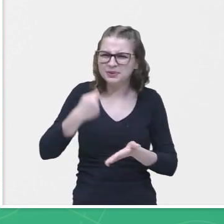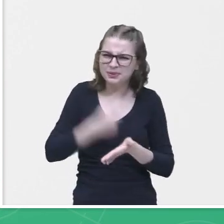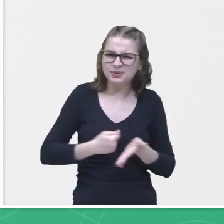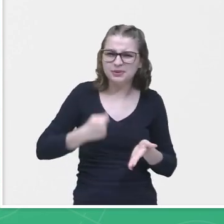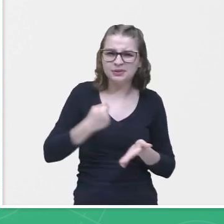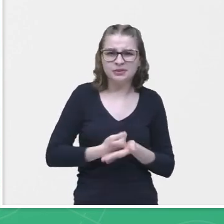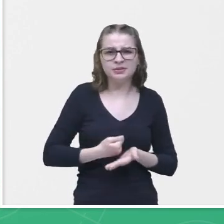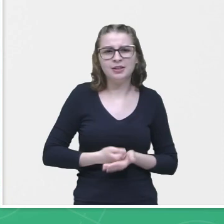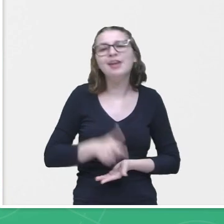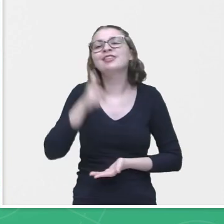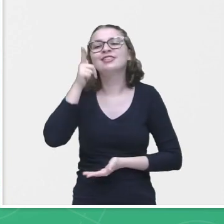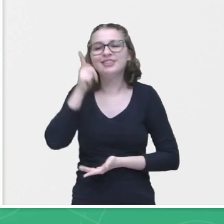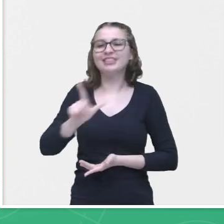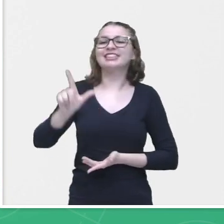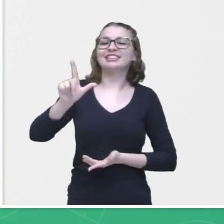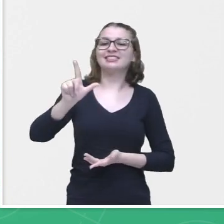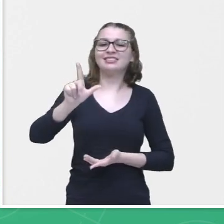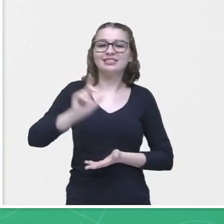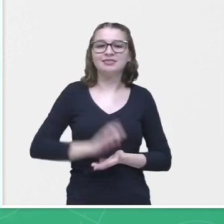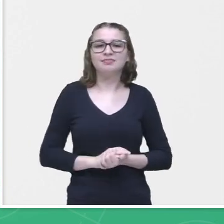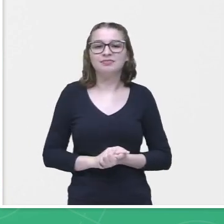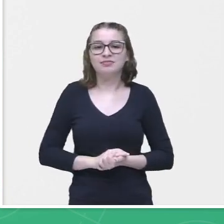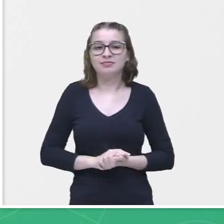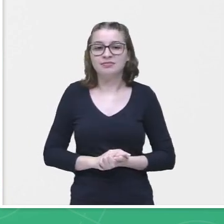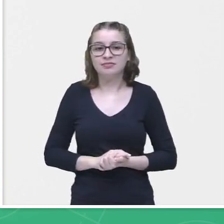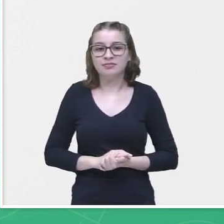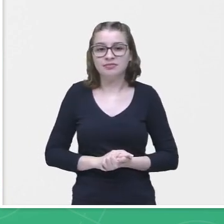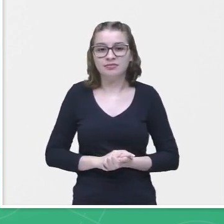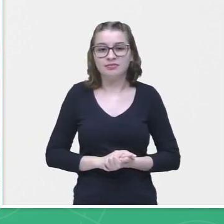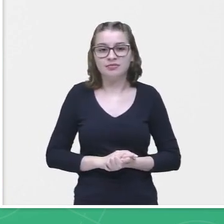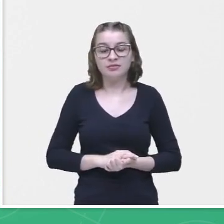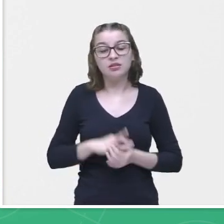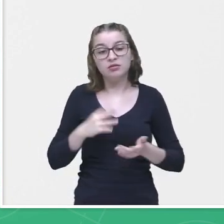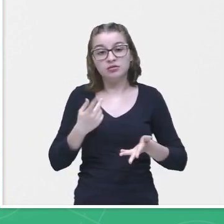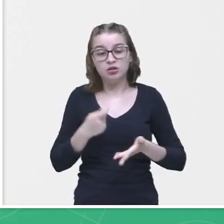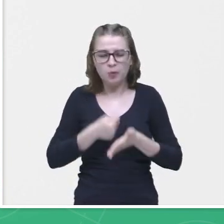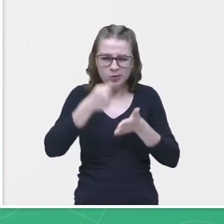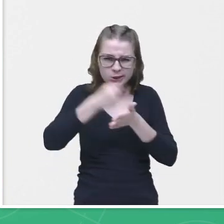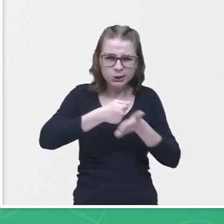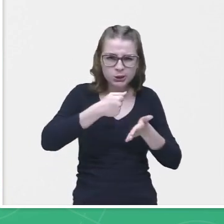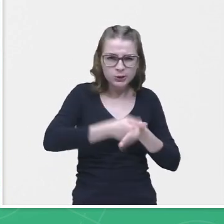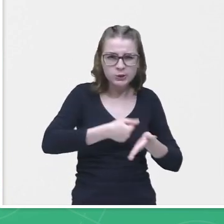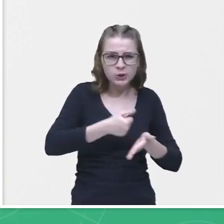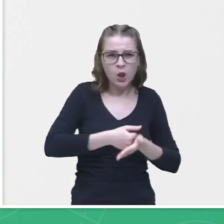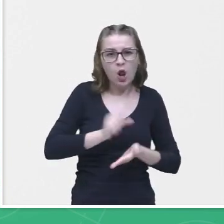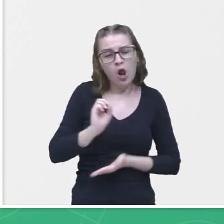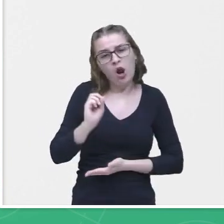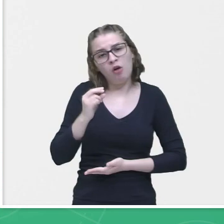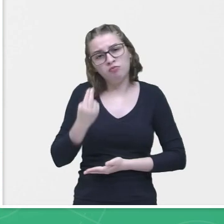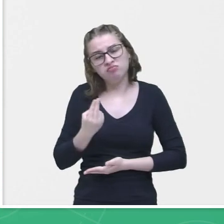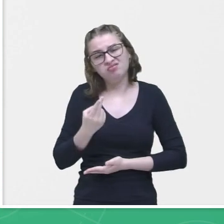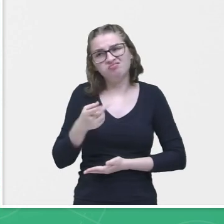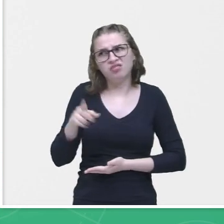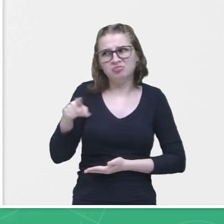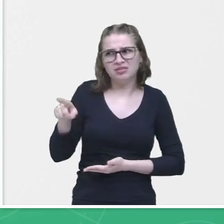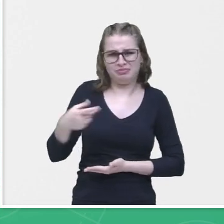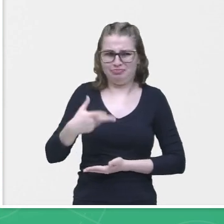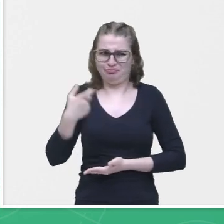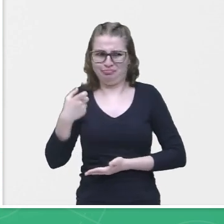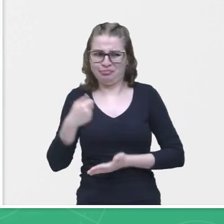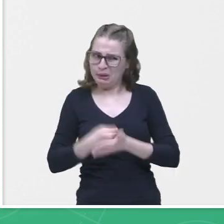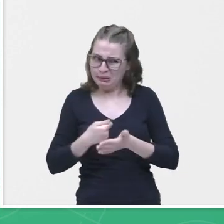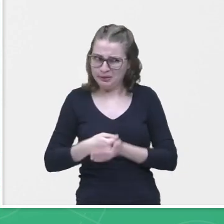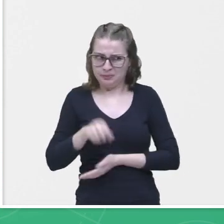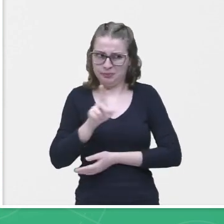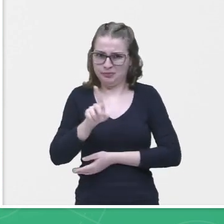Eu posso ter percebido como uma conquista dura, outra pessoa pode achar que não. Eu